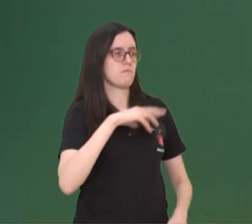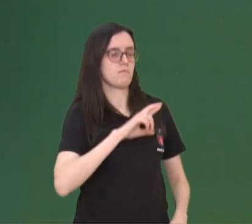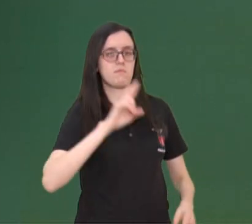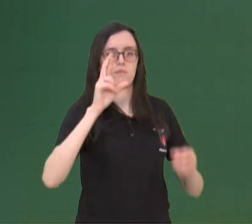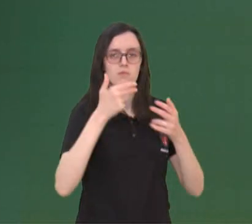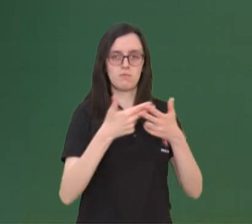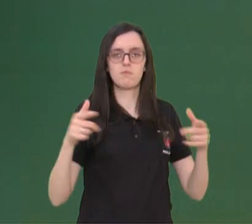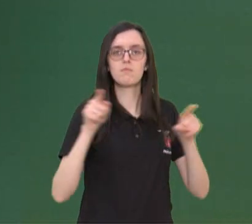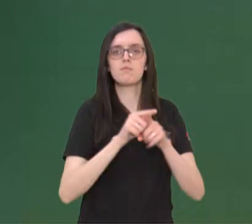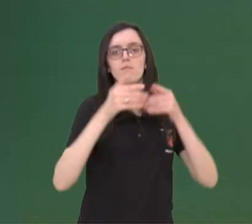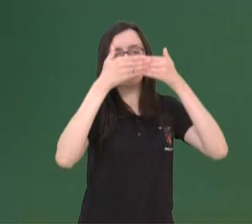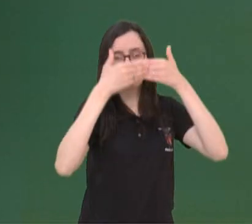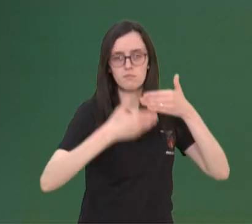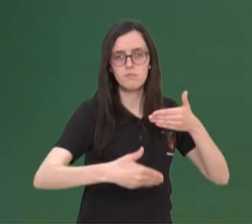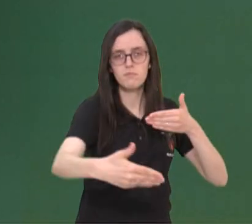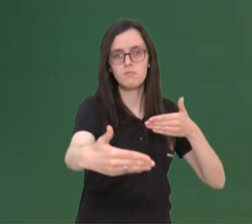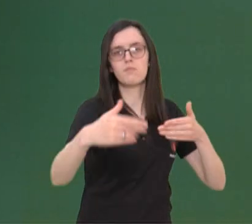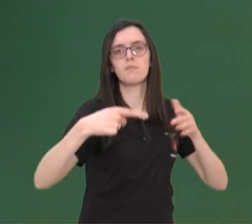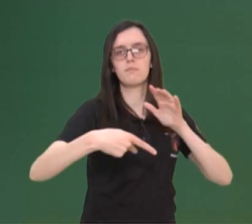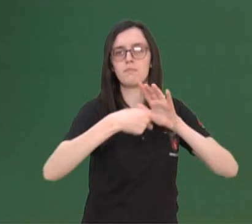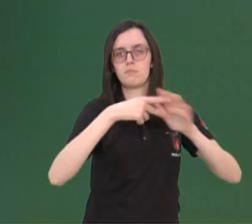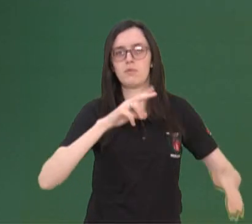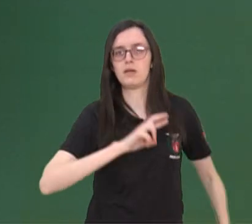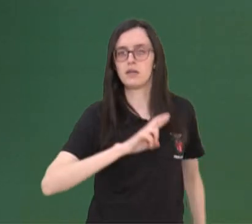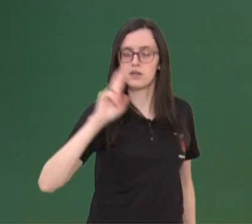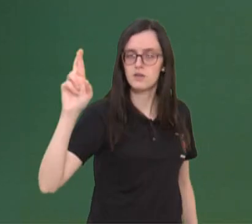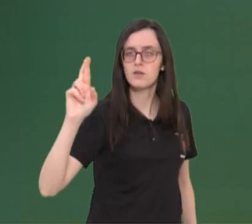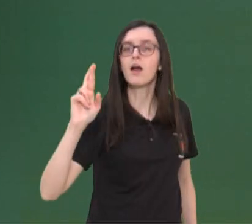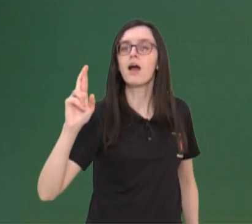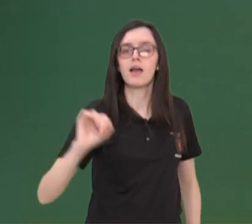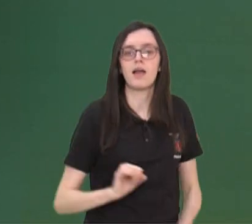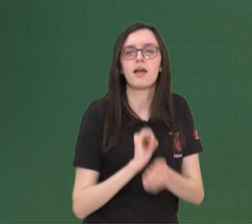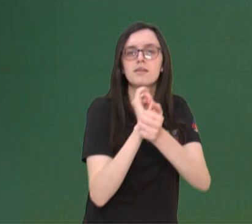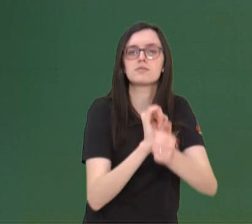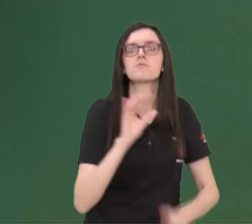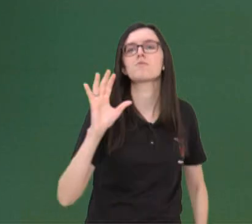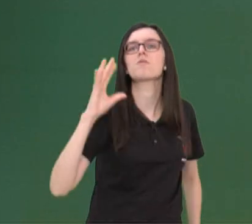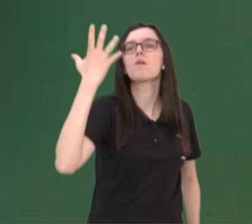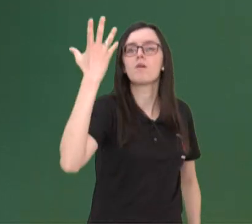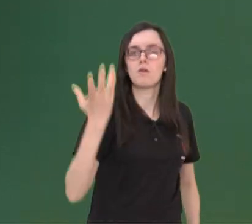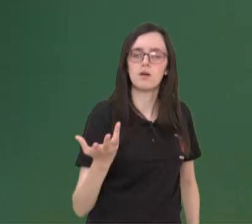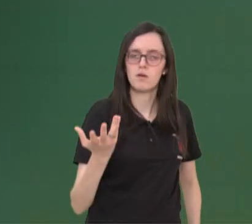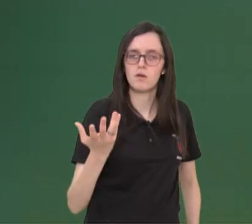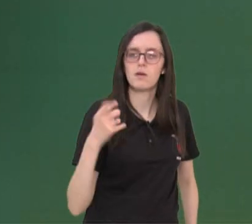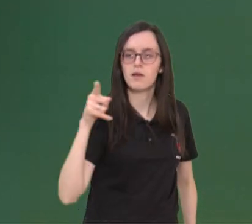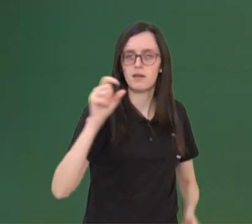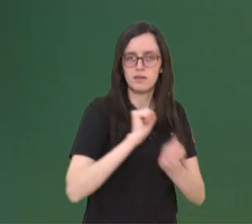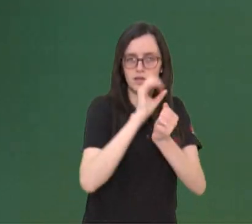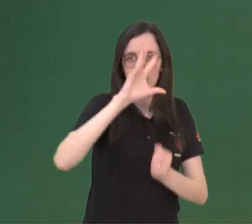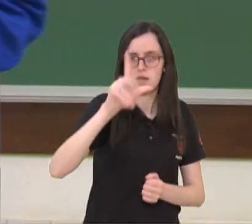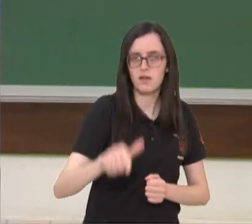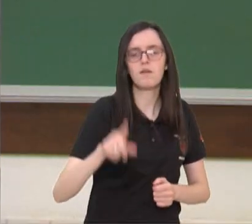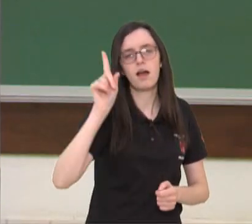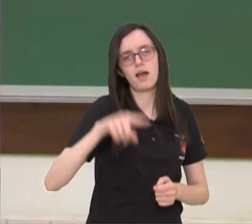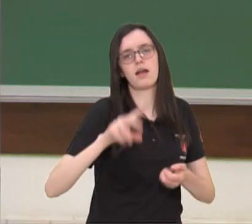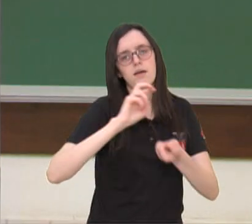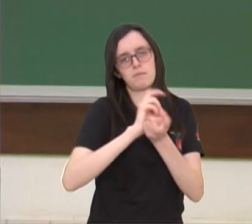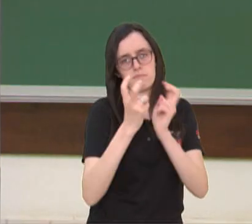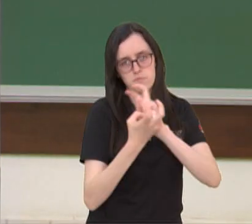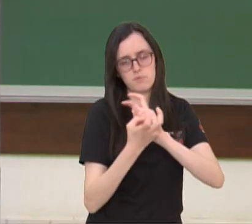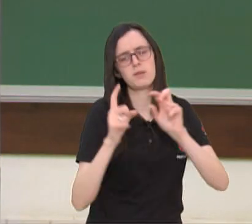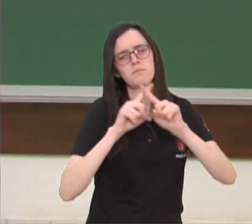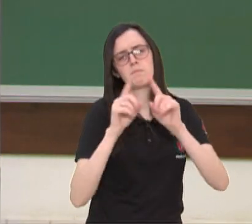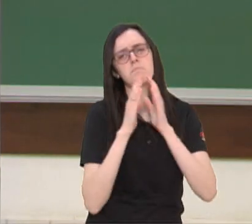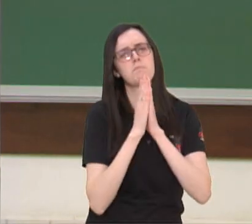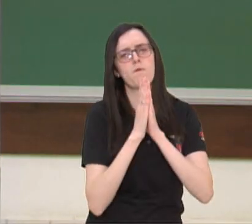religiosa, e a partir daquela visão religiosa, esses escravos africanos fizeram a capoeira. Mas, por